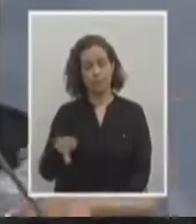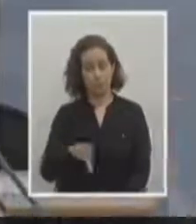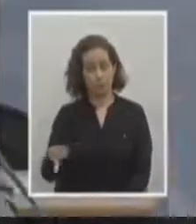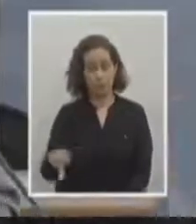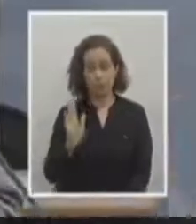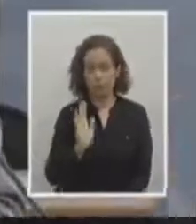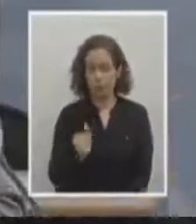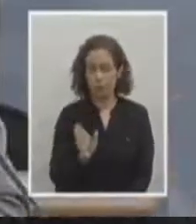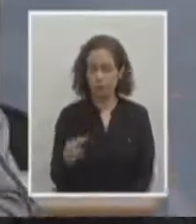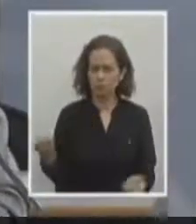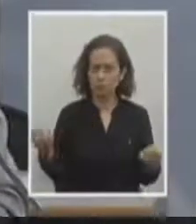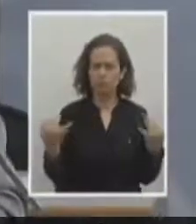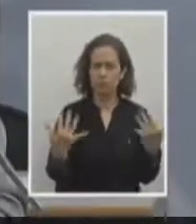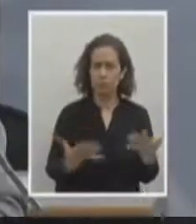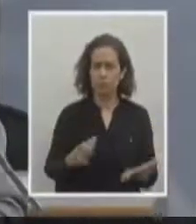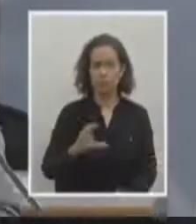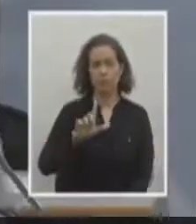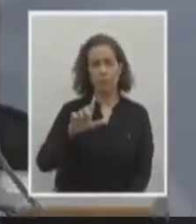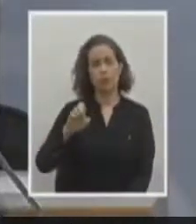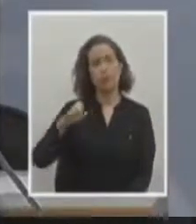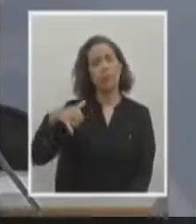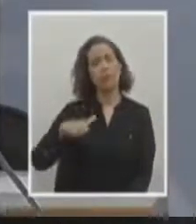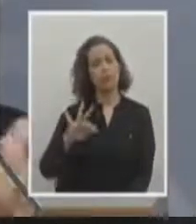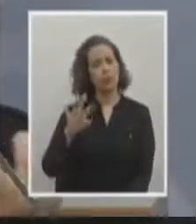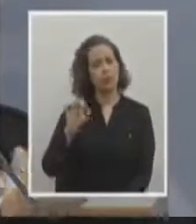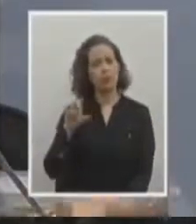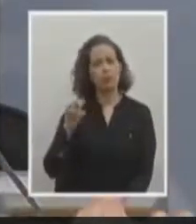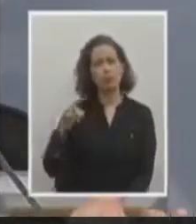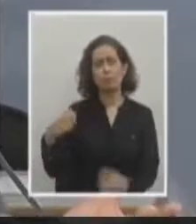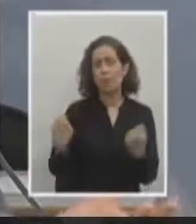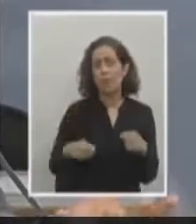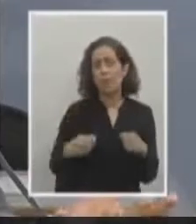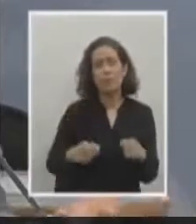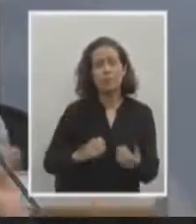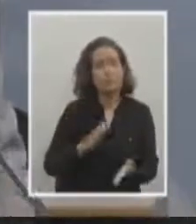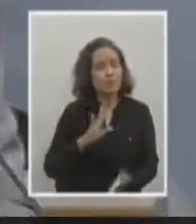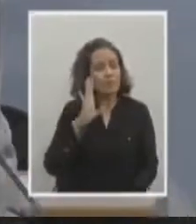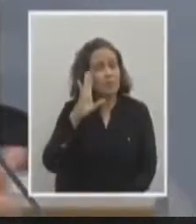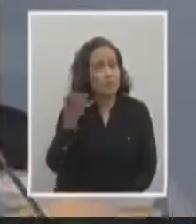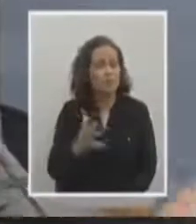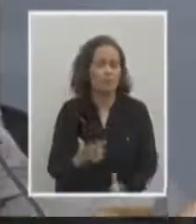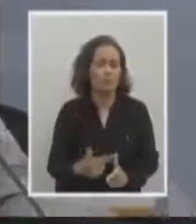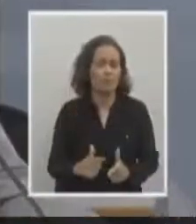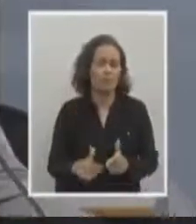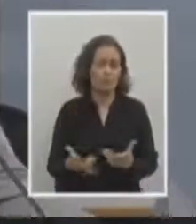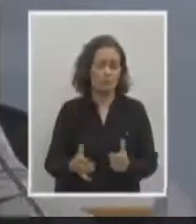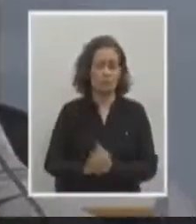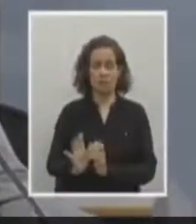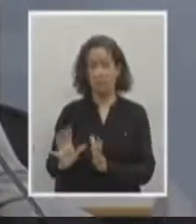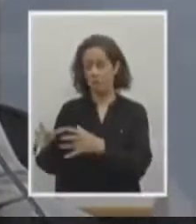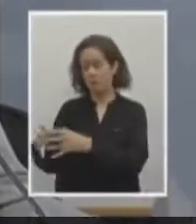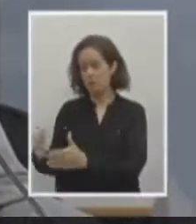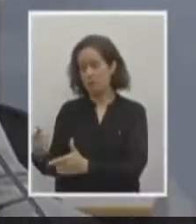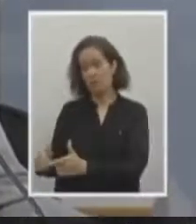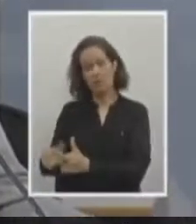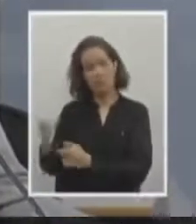agora e demonstrou, a nossa preocupação em resolver o problema. Os designados vão ter um problema a partir do ano que